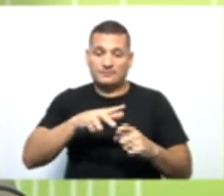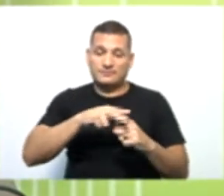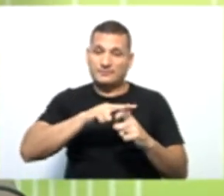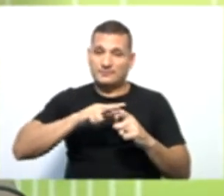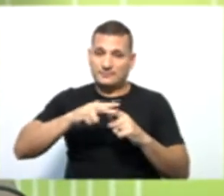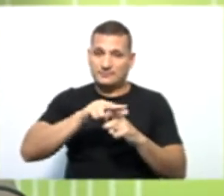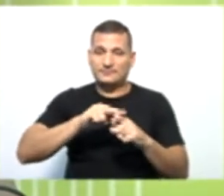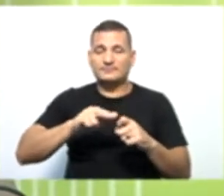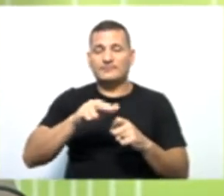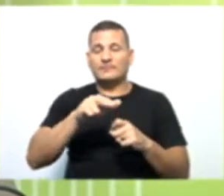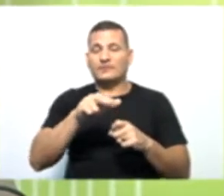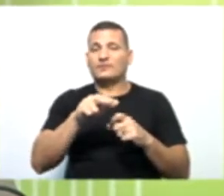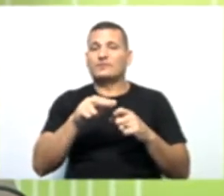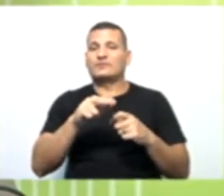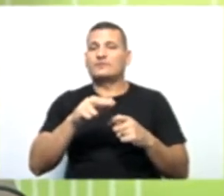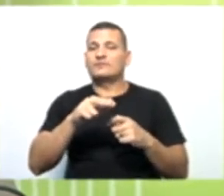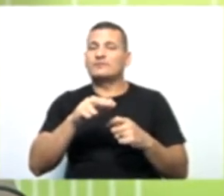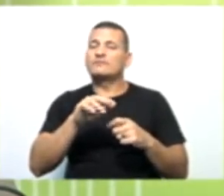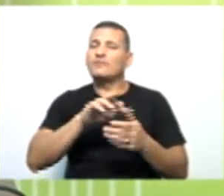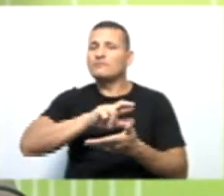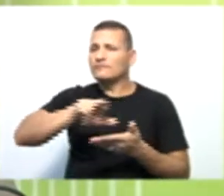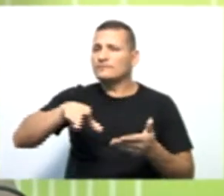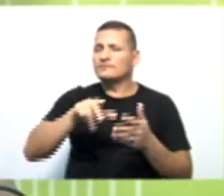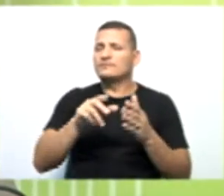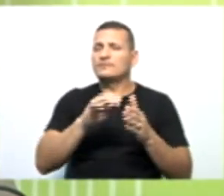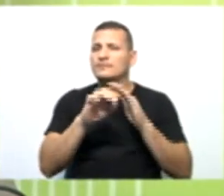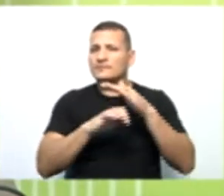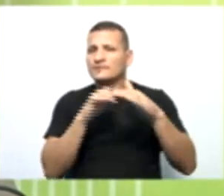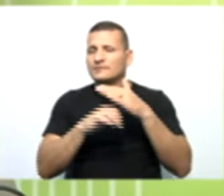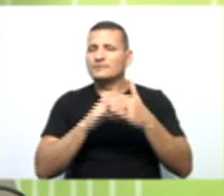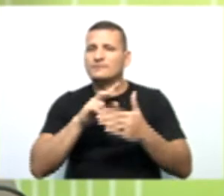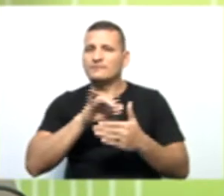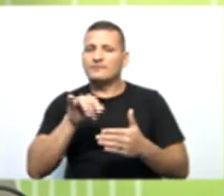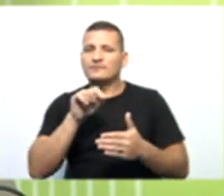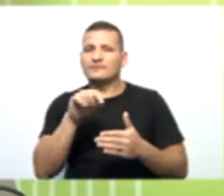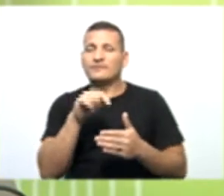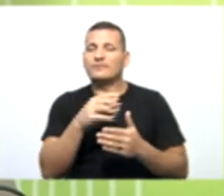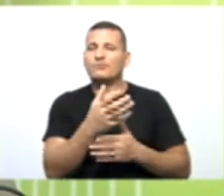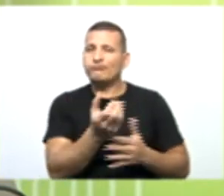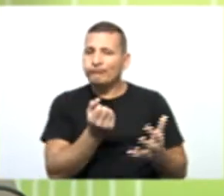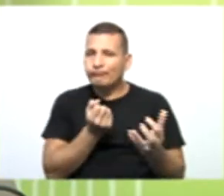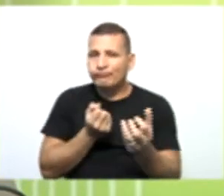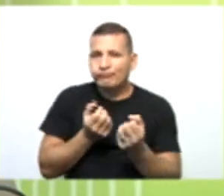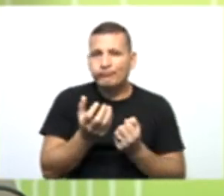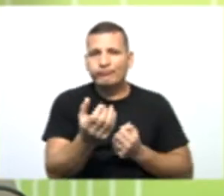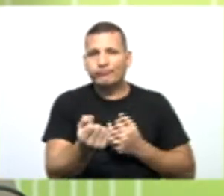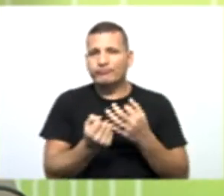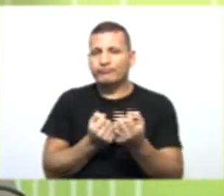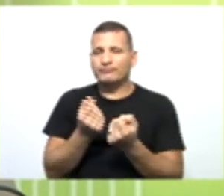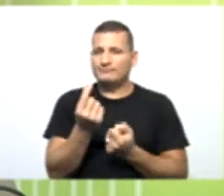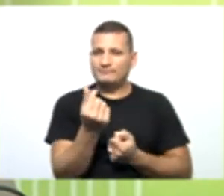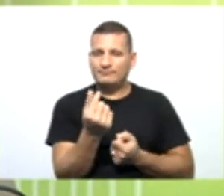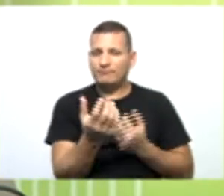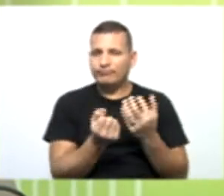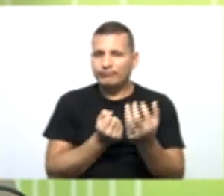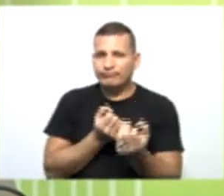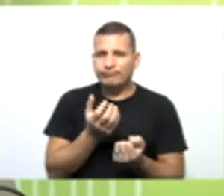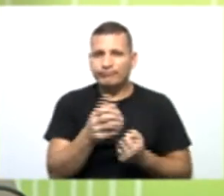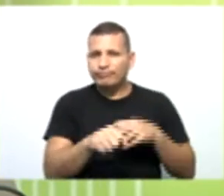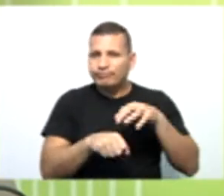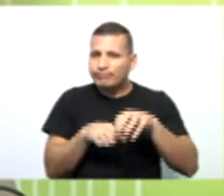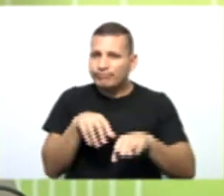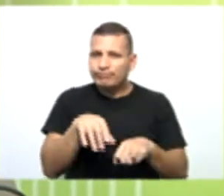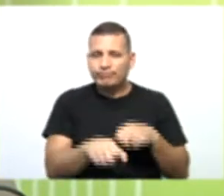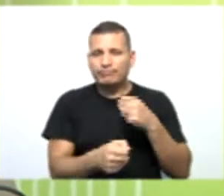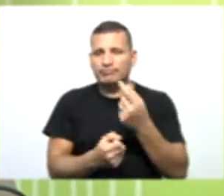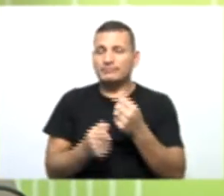várias empresas vai constituir, ganhar sua renda a partir